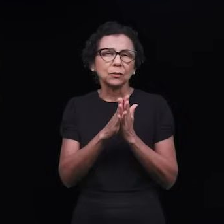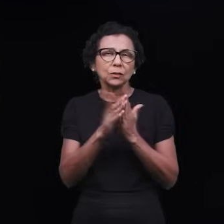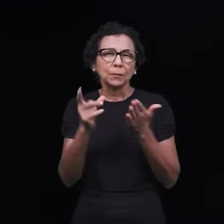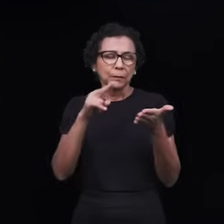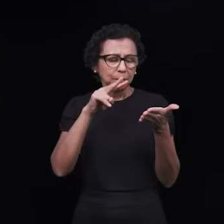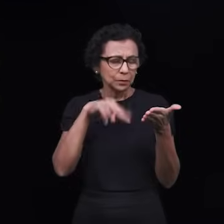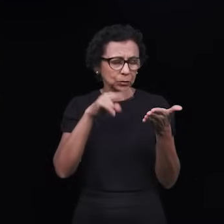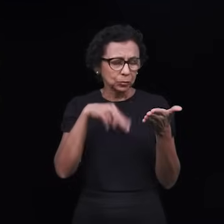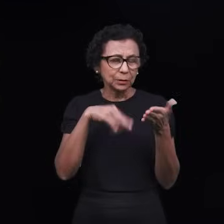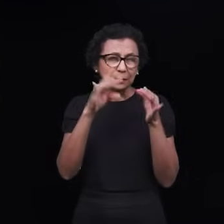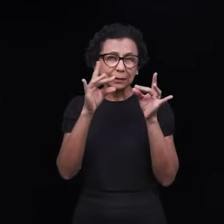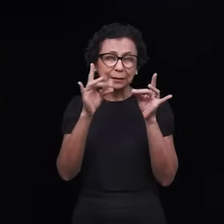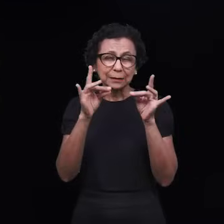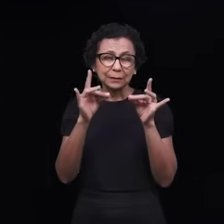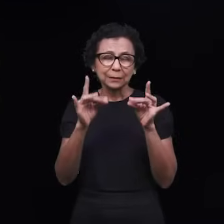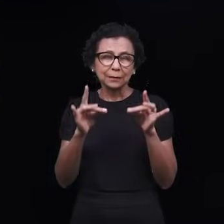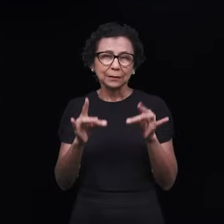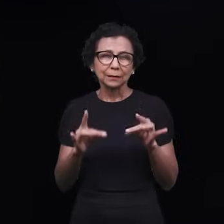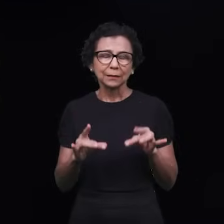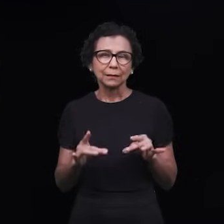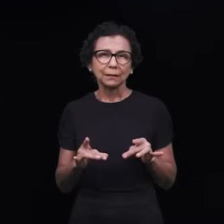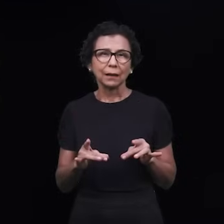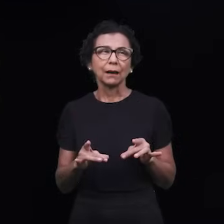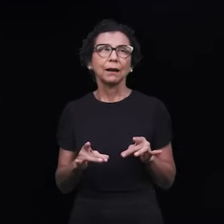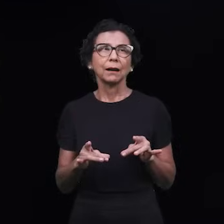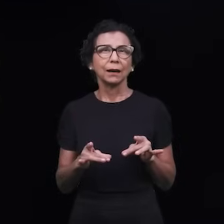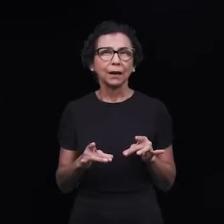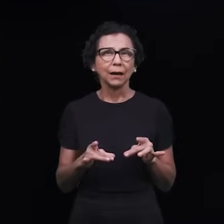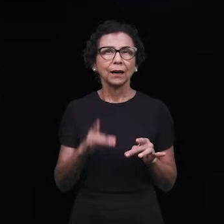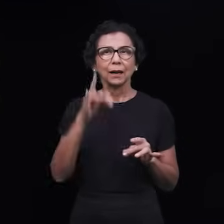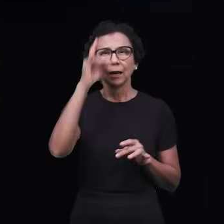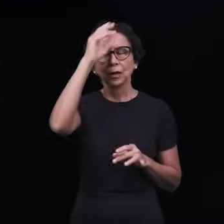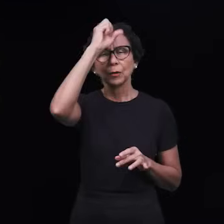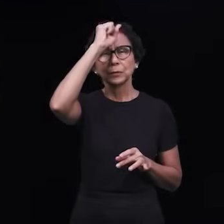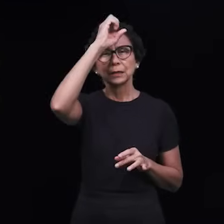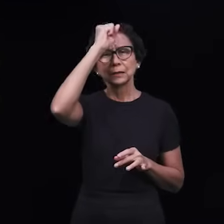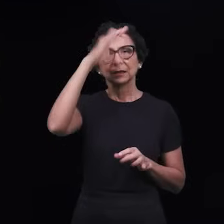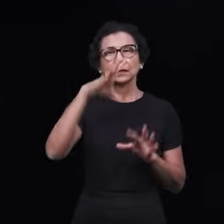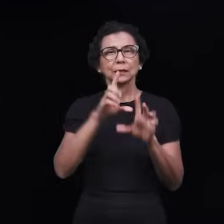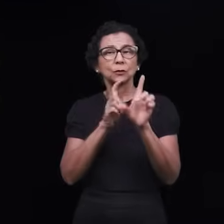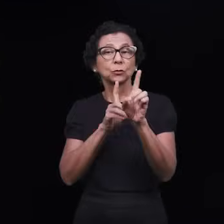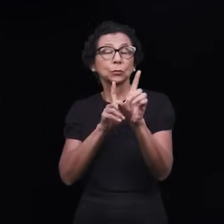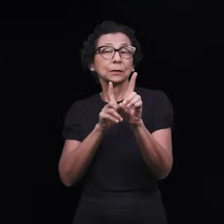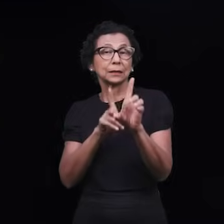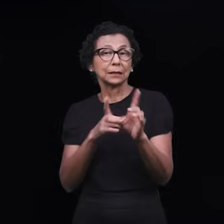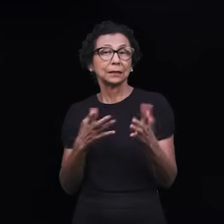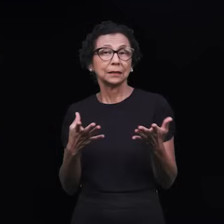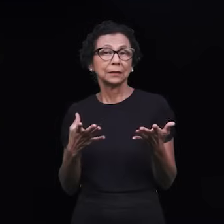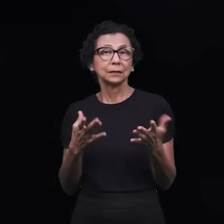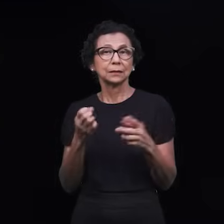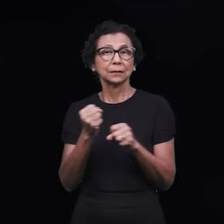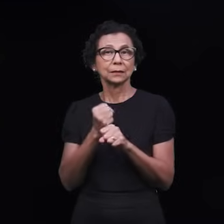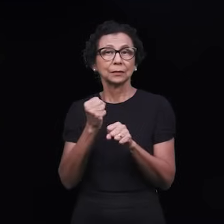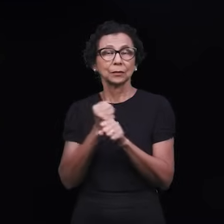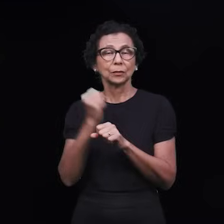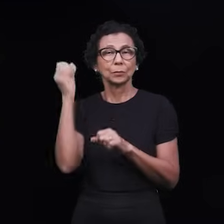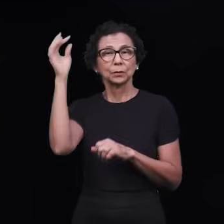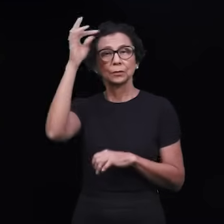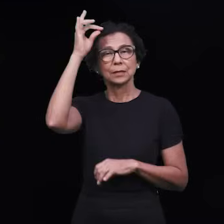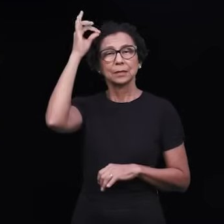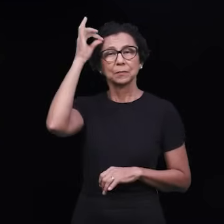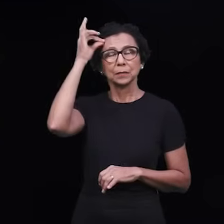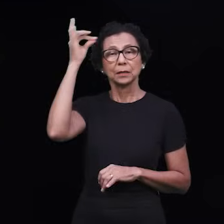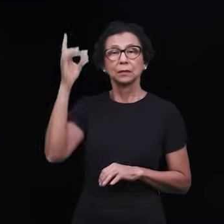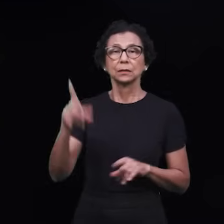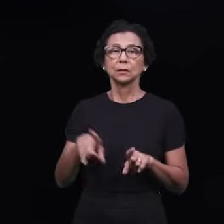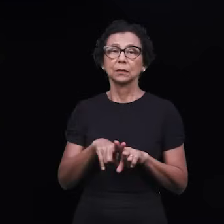esmiuçar a palavra e aprender com detalhes, né, aquilo que é a doutrina desta obra, o Evangelho que nós precisamos